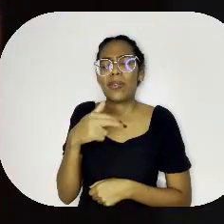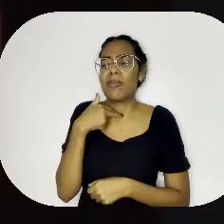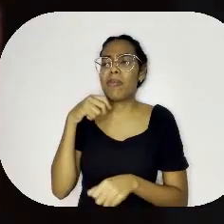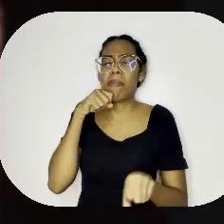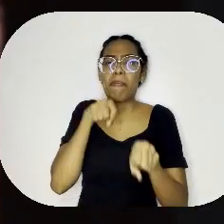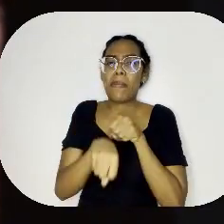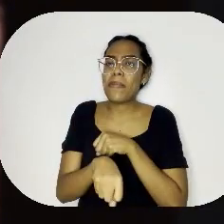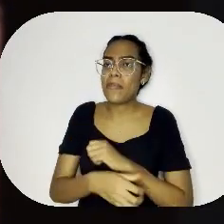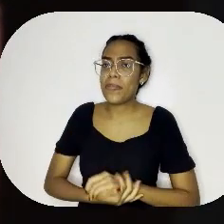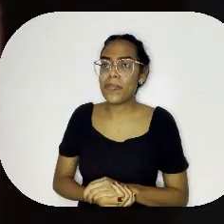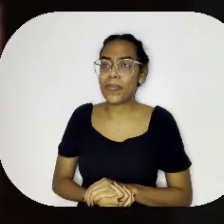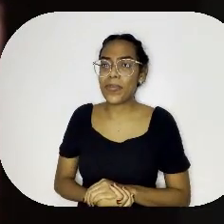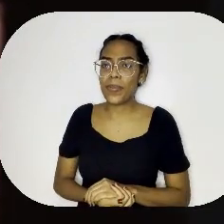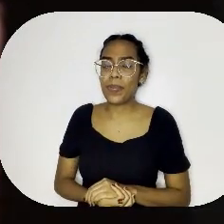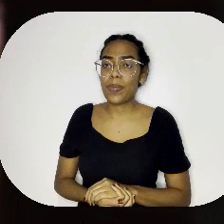mate.